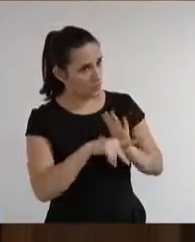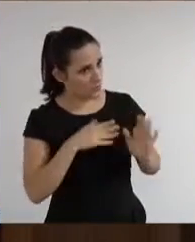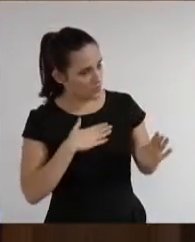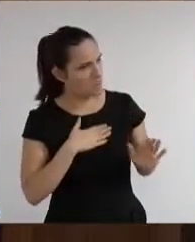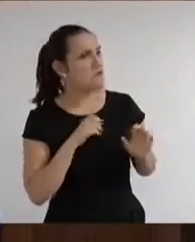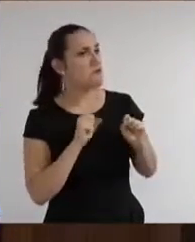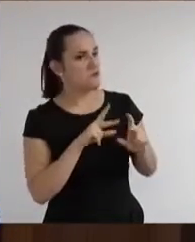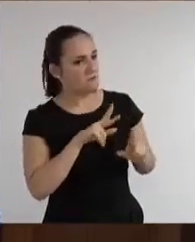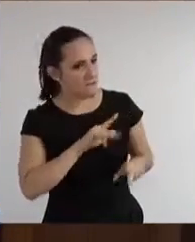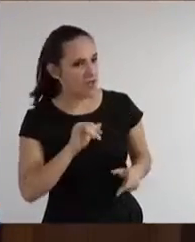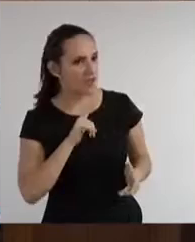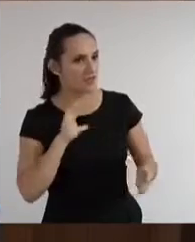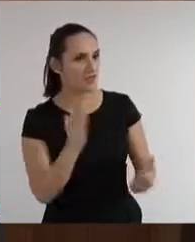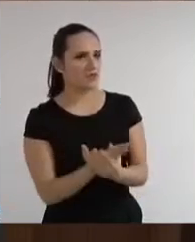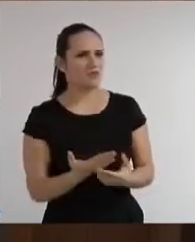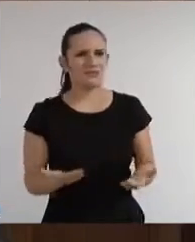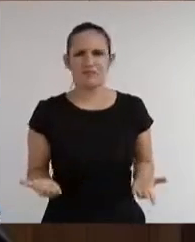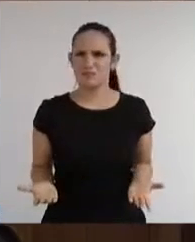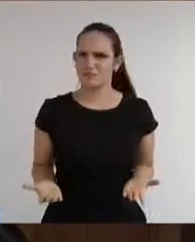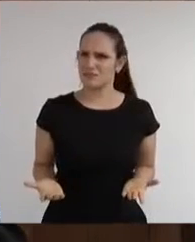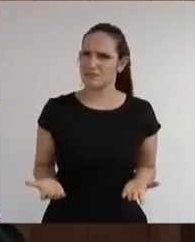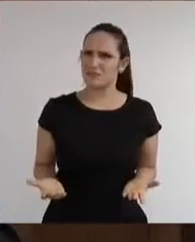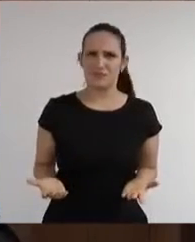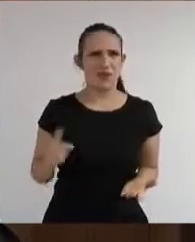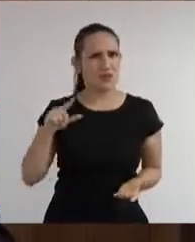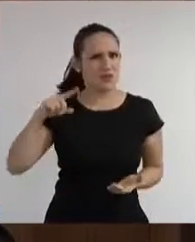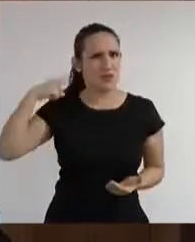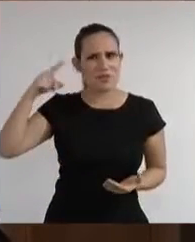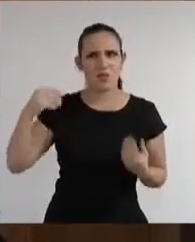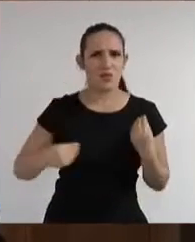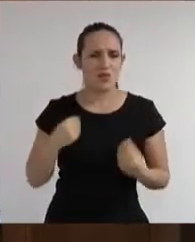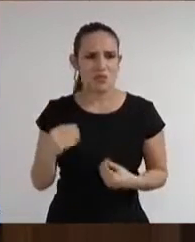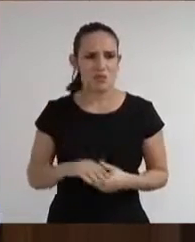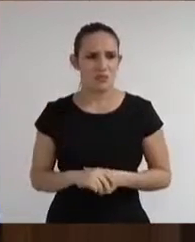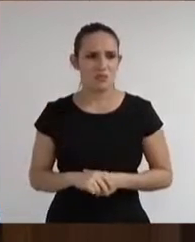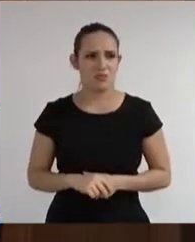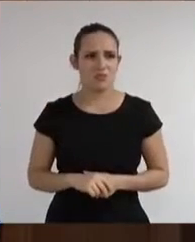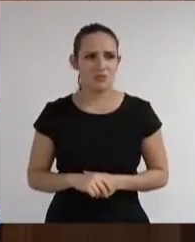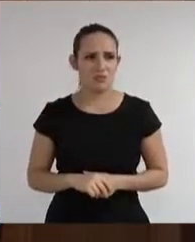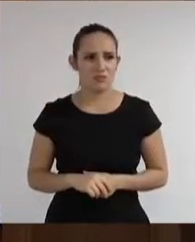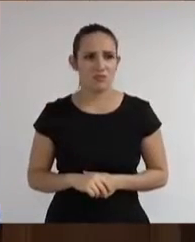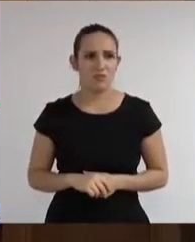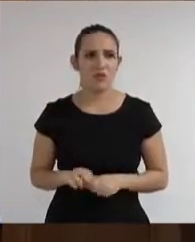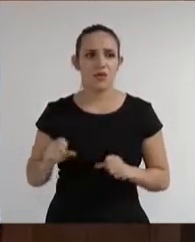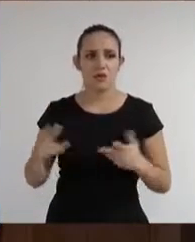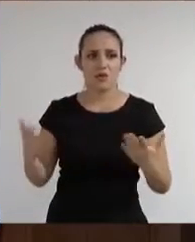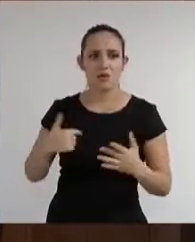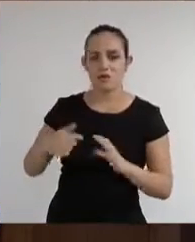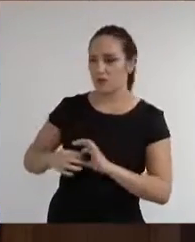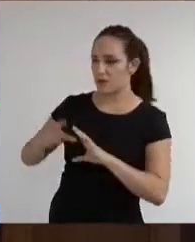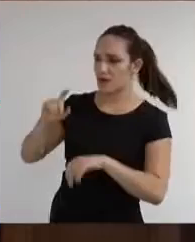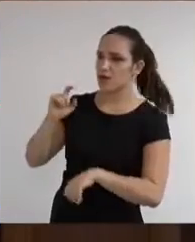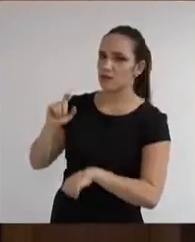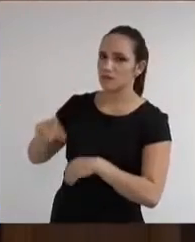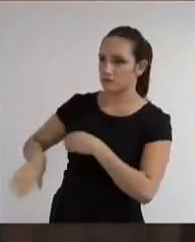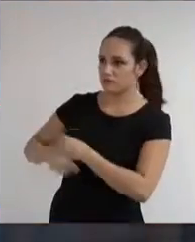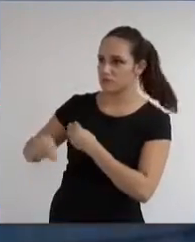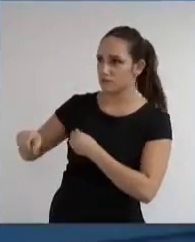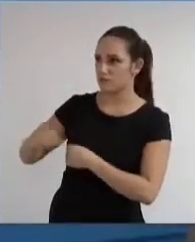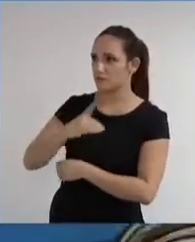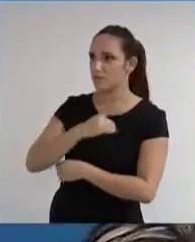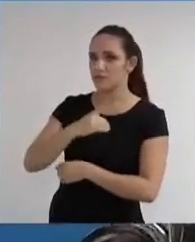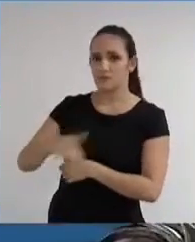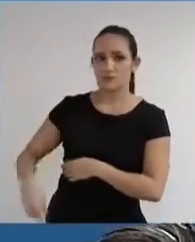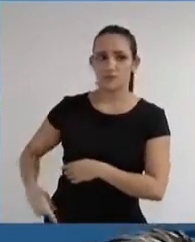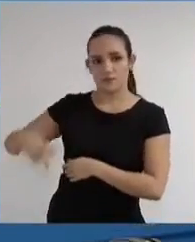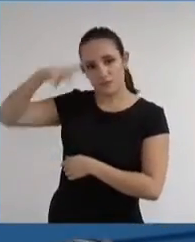sobre improbidade administrativa. Particularmente, acho que é um absurdo isso para a nossa capital. Eu quero ceder uma parte a Vossa Excelência.